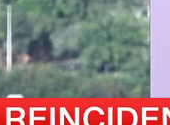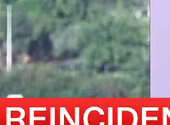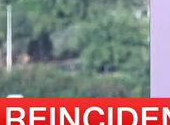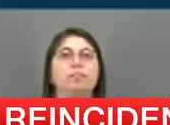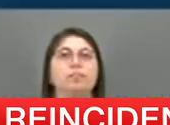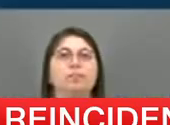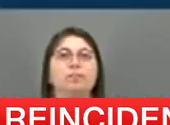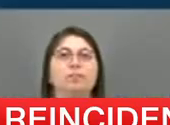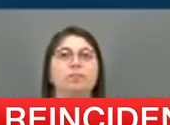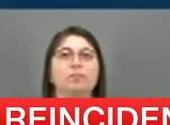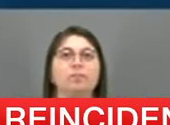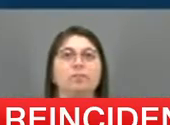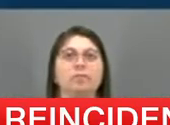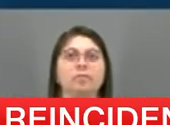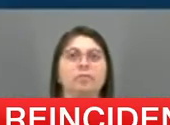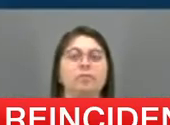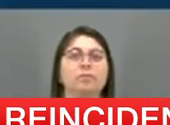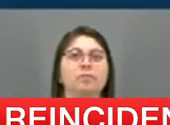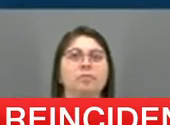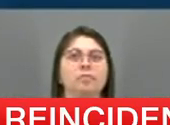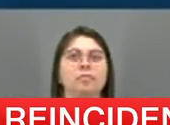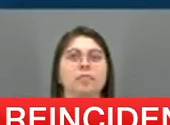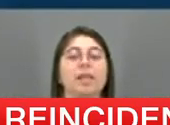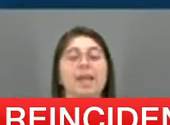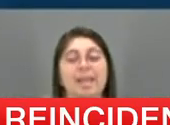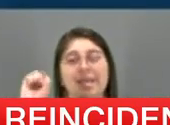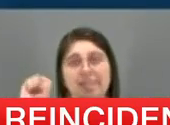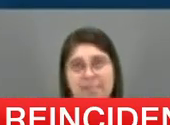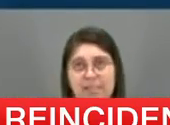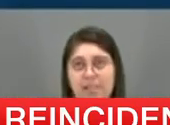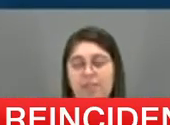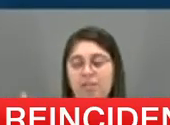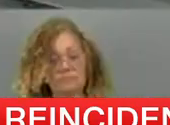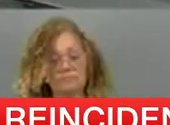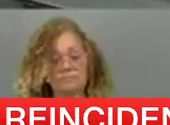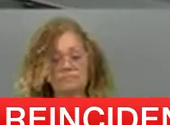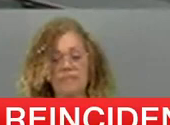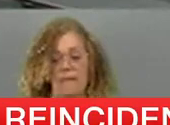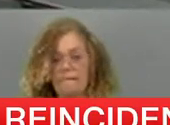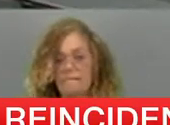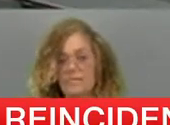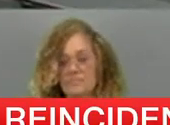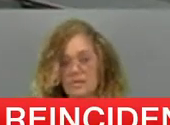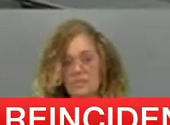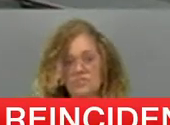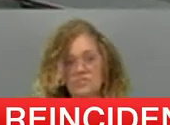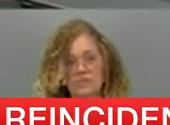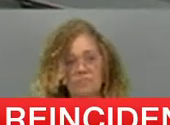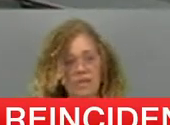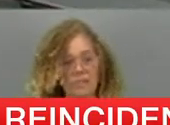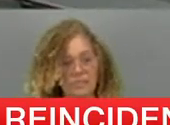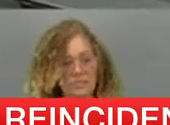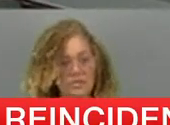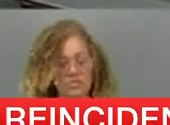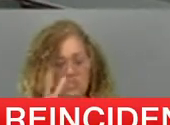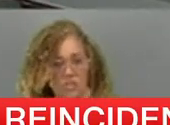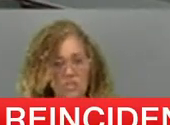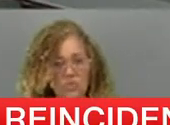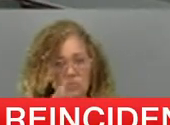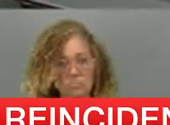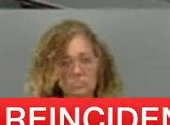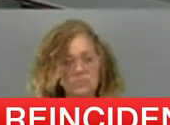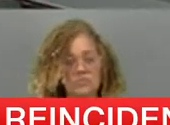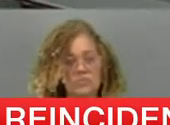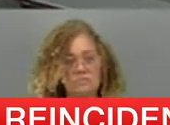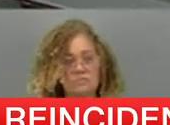três contra o texto segue agora para a câmara dos deputados o projeto prevê o cumprimento de pena em liberdade condicional para